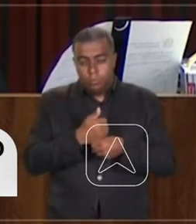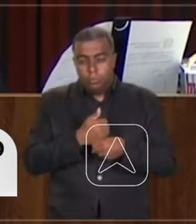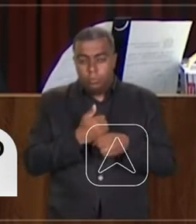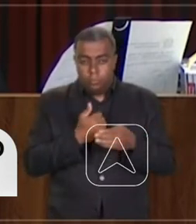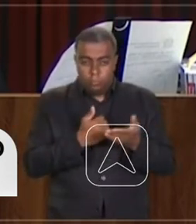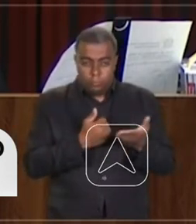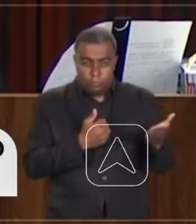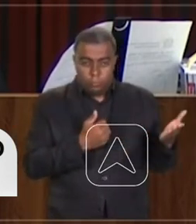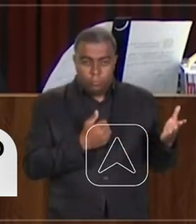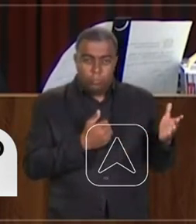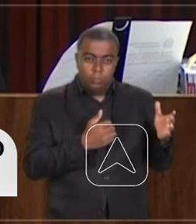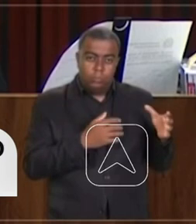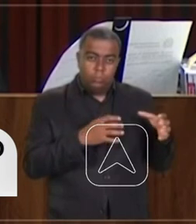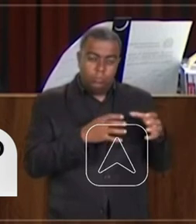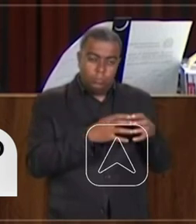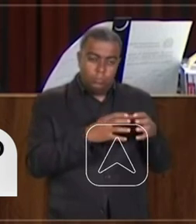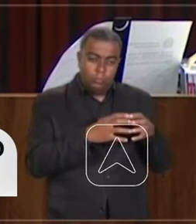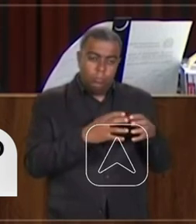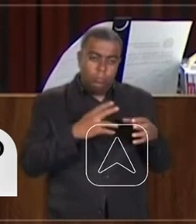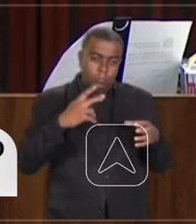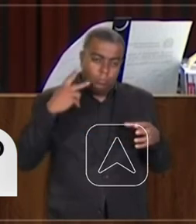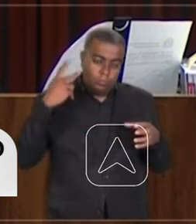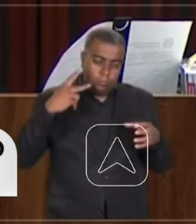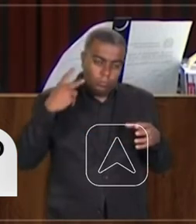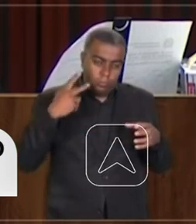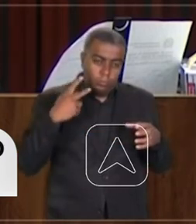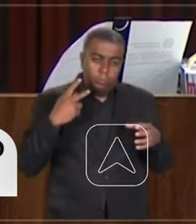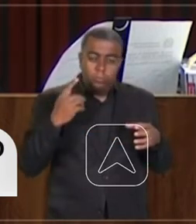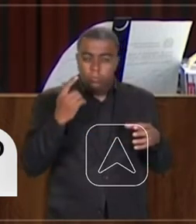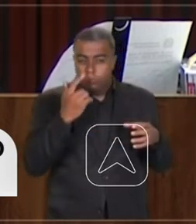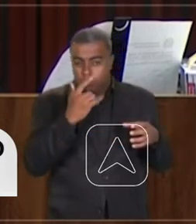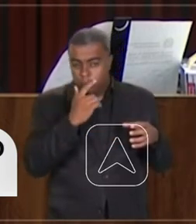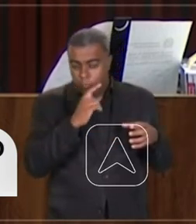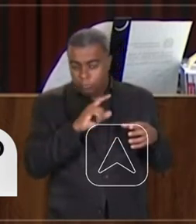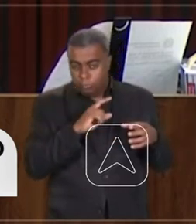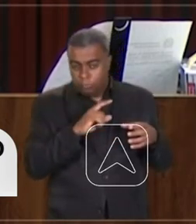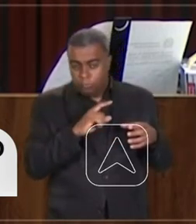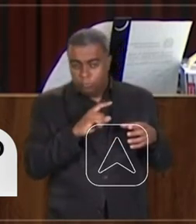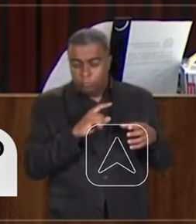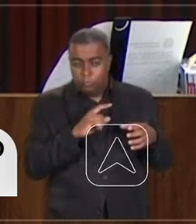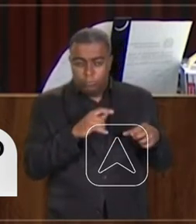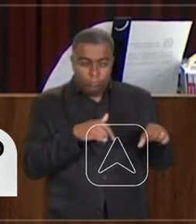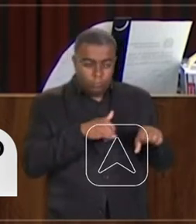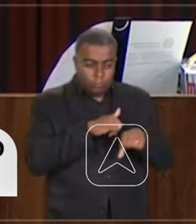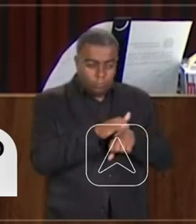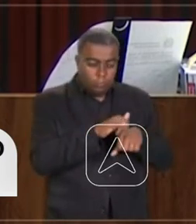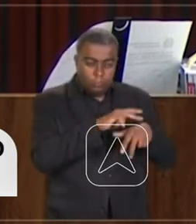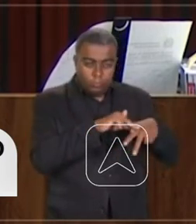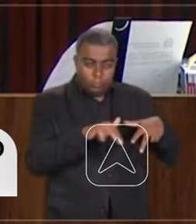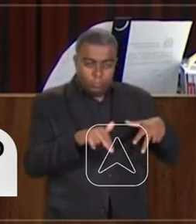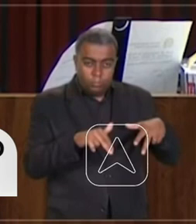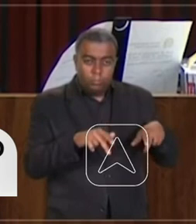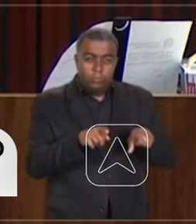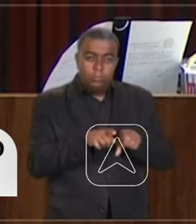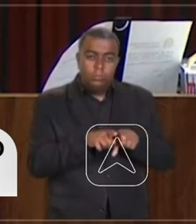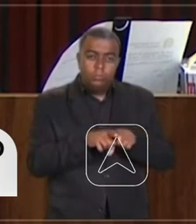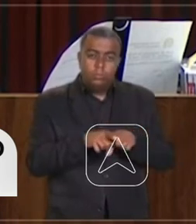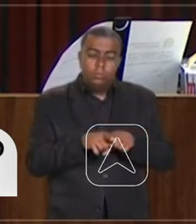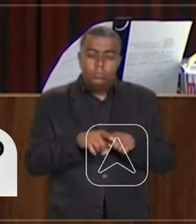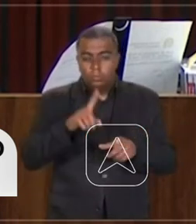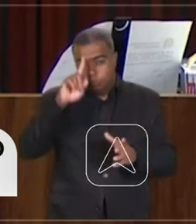daqueles vereadores que foram beneficiados pela fraude à cota de gênero e, por fim,